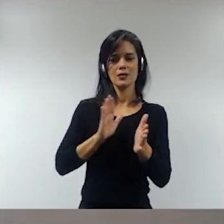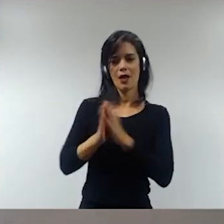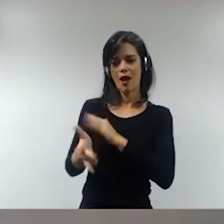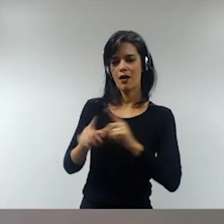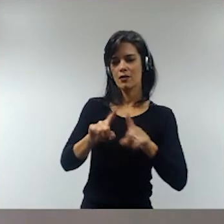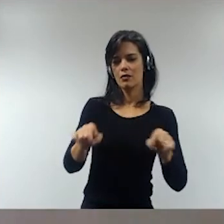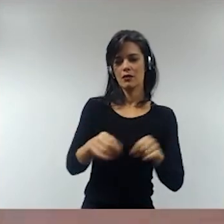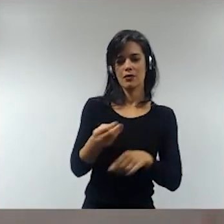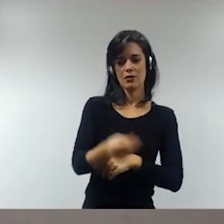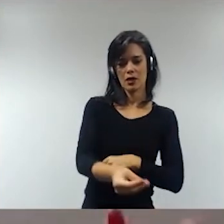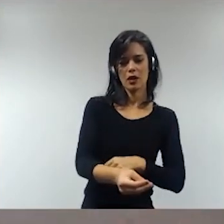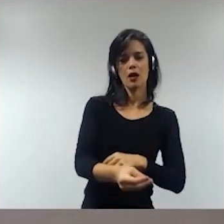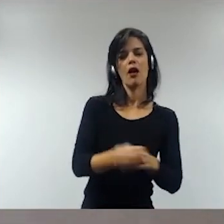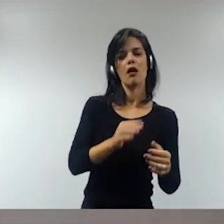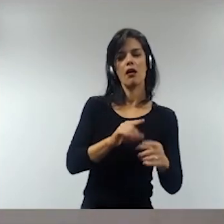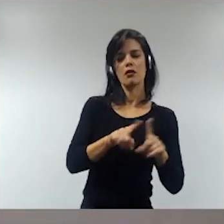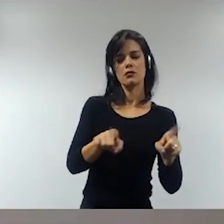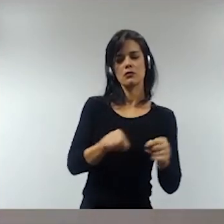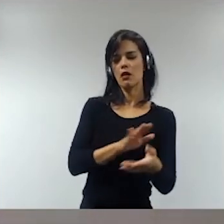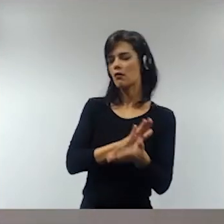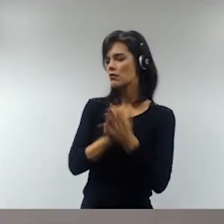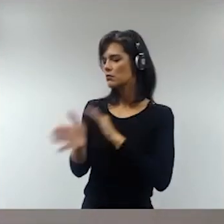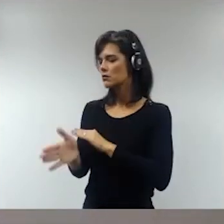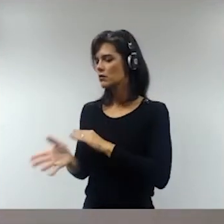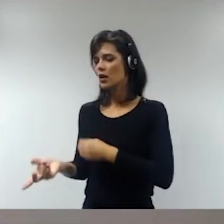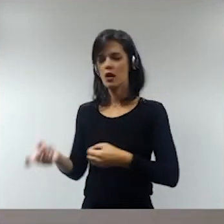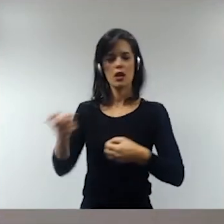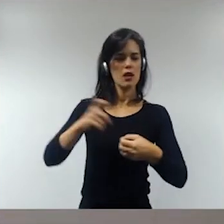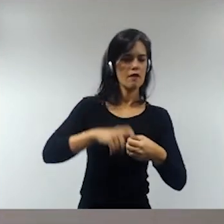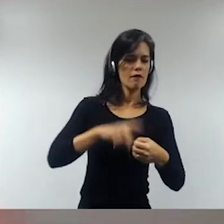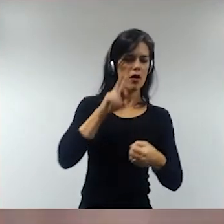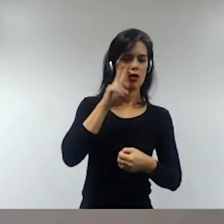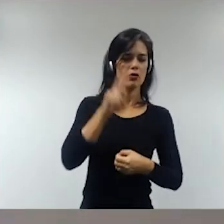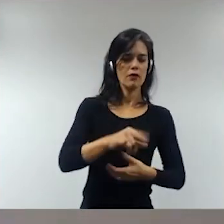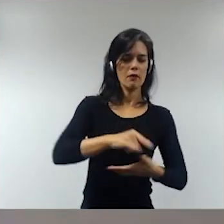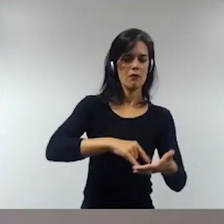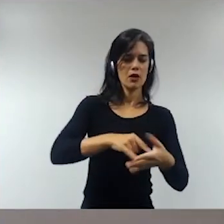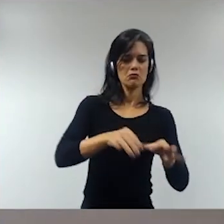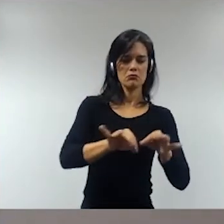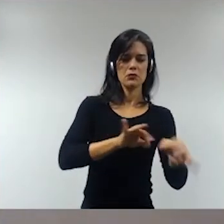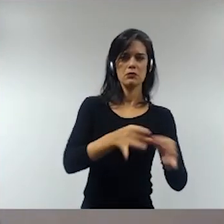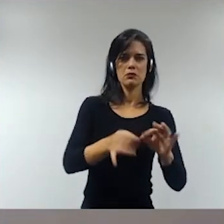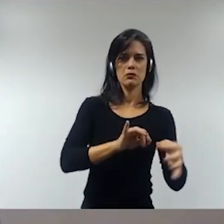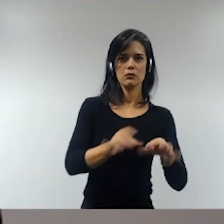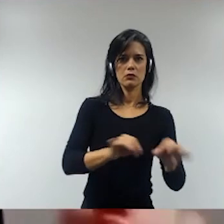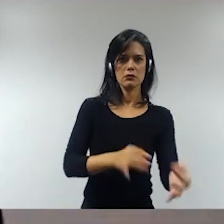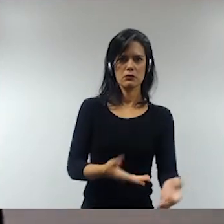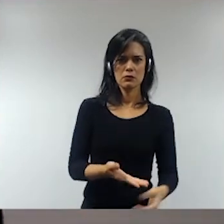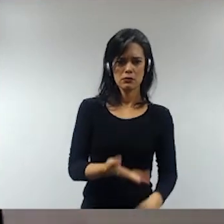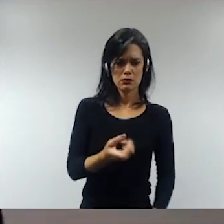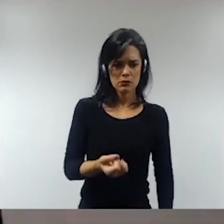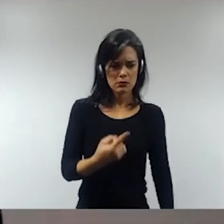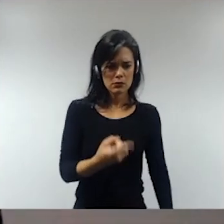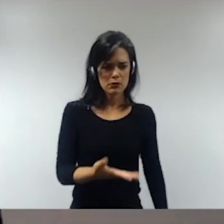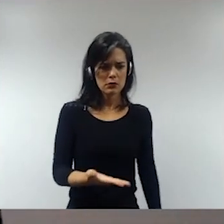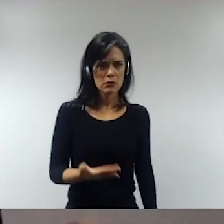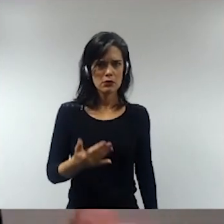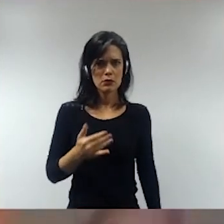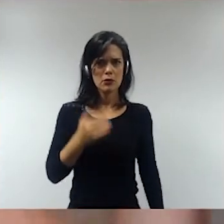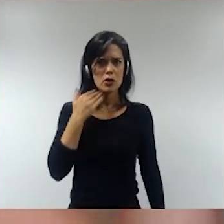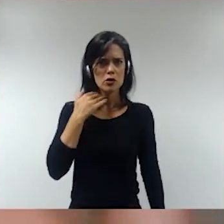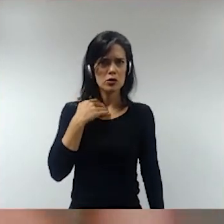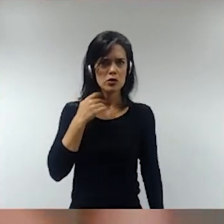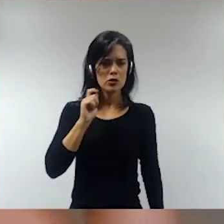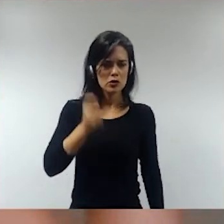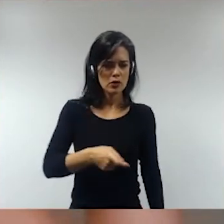eu falei, porque eu disse a vocês que eu falo do Patins, eu falei do meu memorial, falei, excelência, o senhor rasgou por